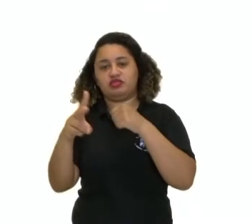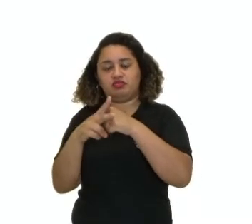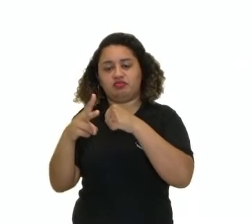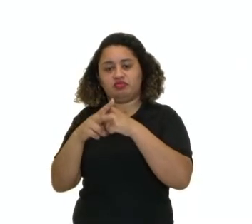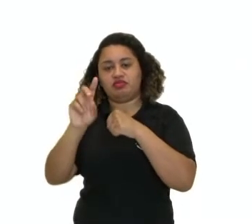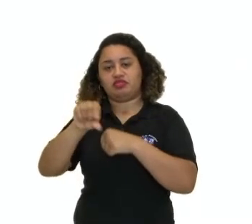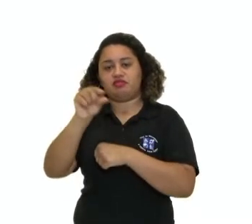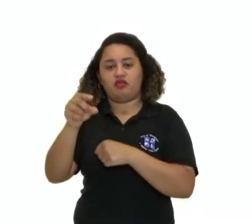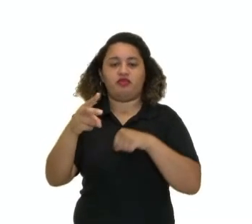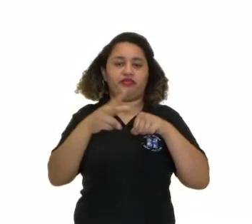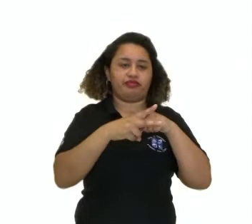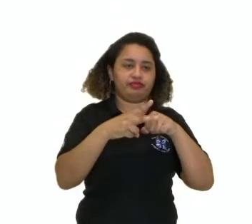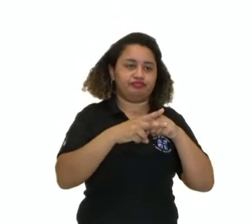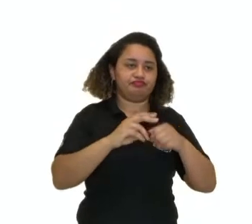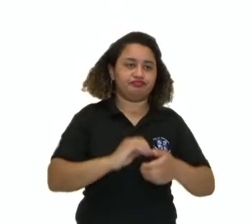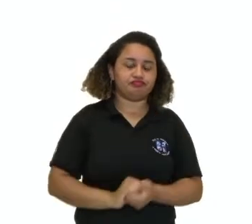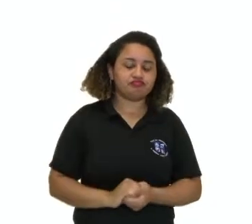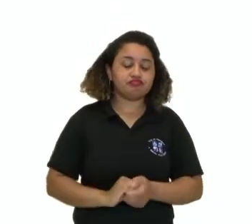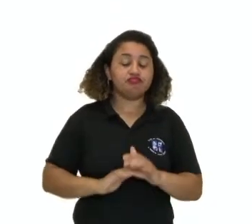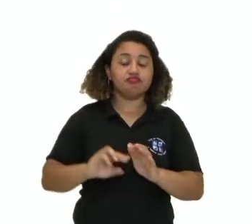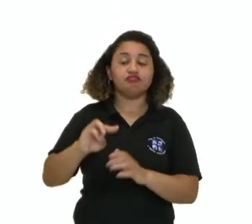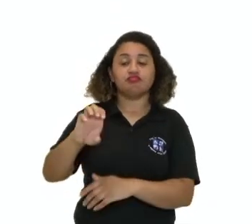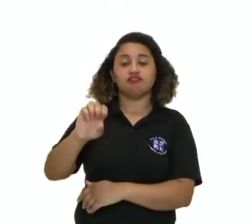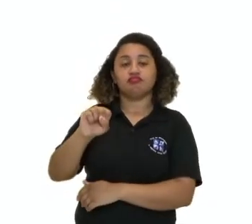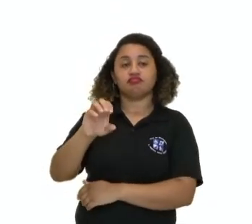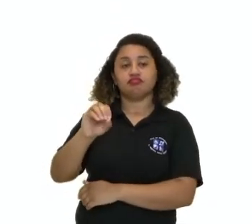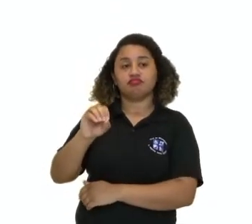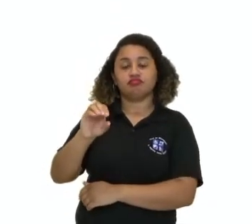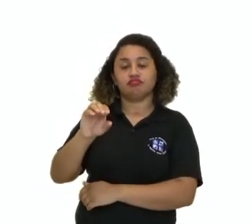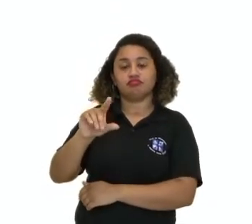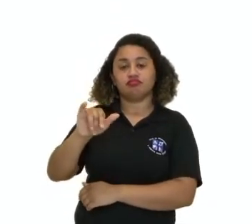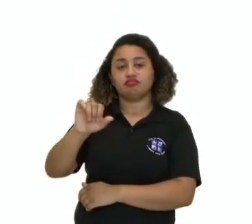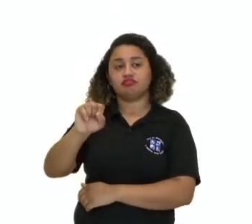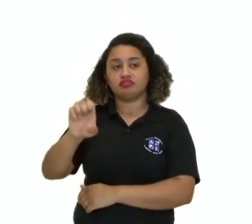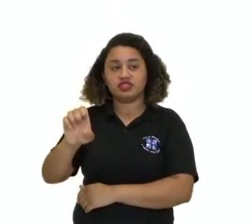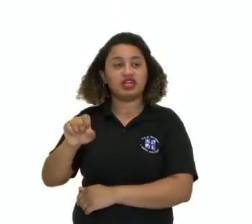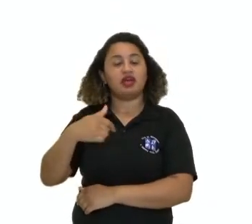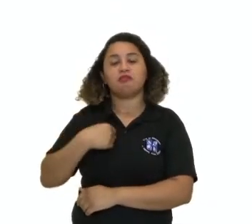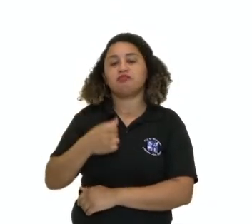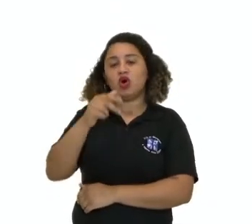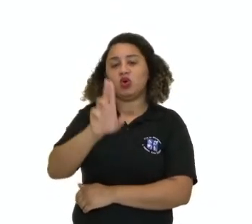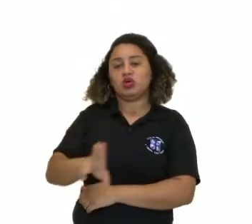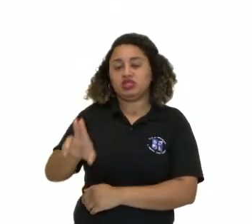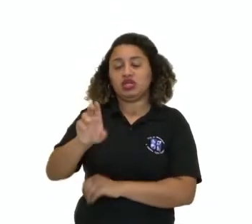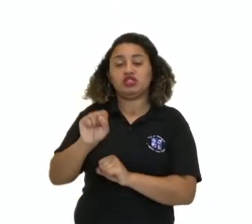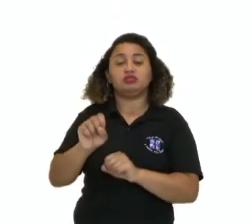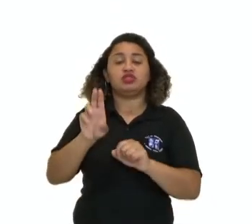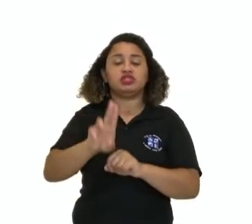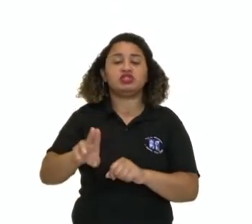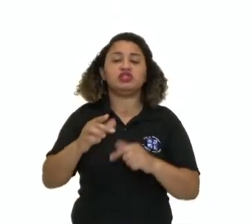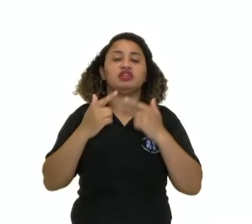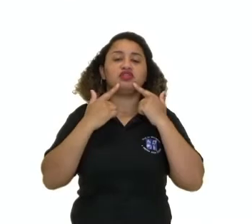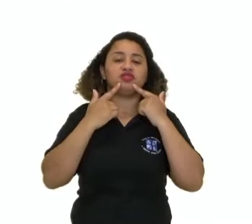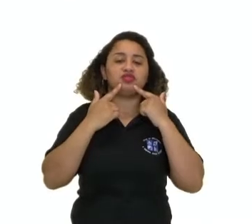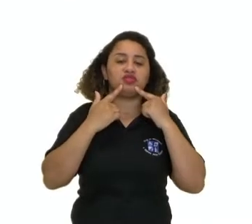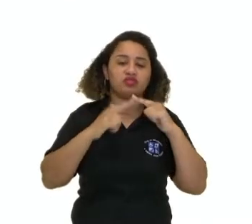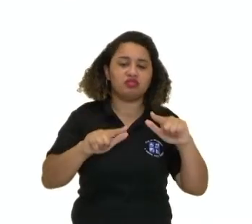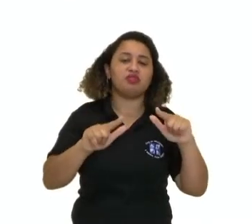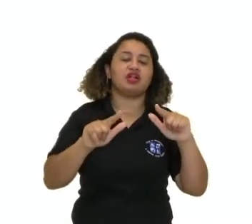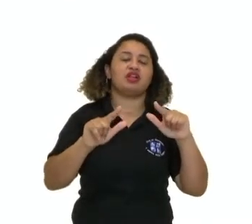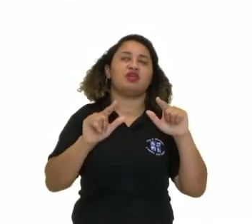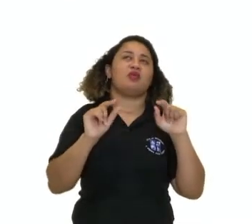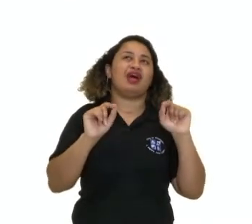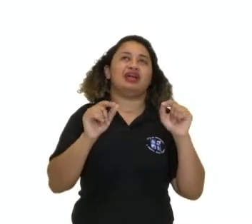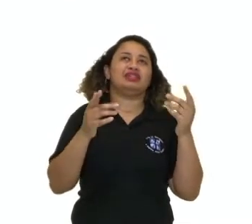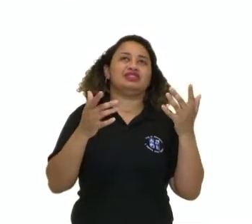mesóclise a menos usada na linguagem diária ela até pode ser usado numa linguagem muito rebuscada uma